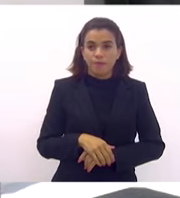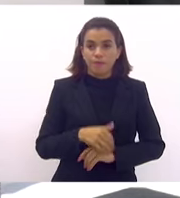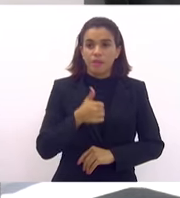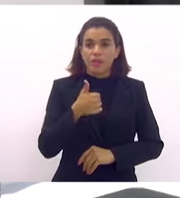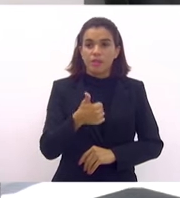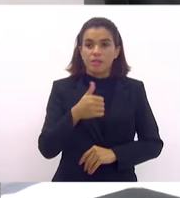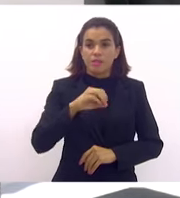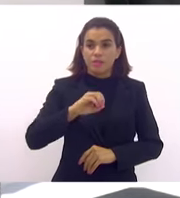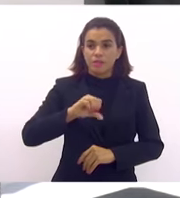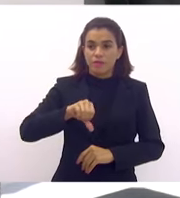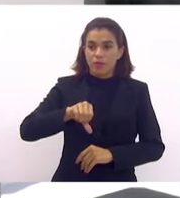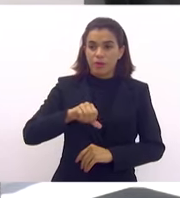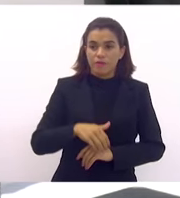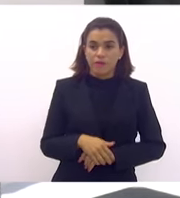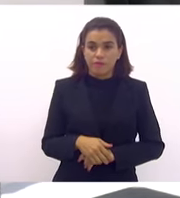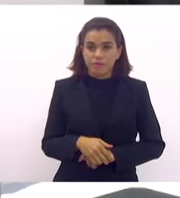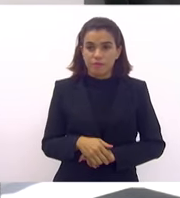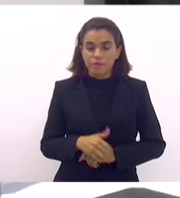109,